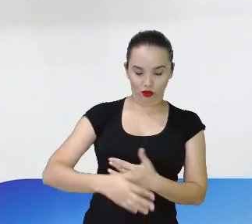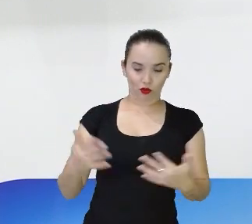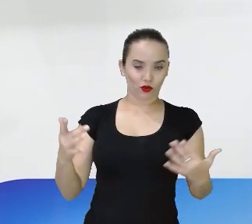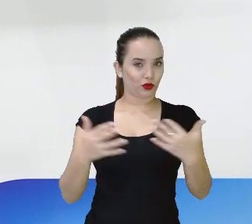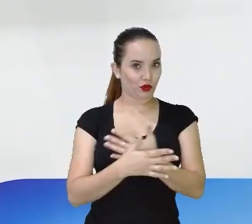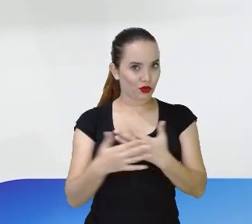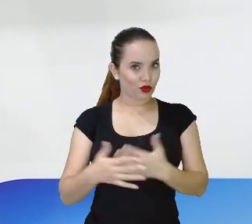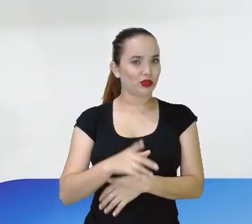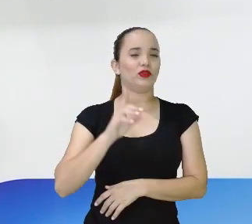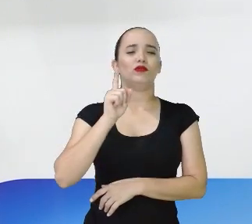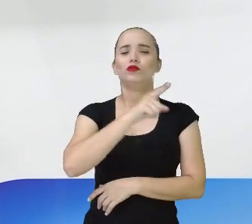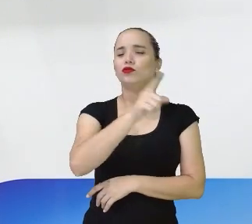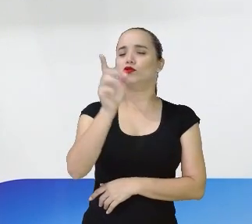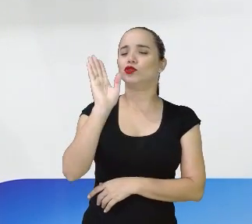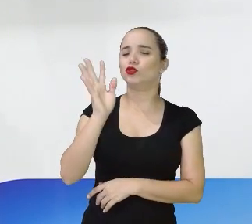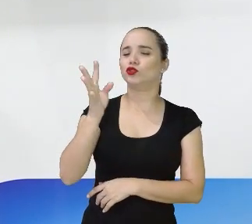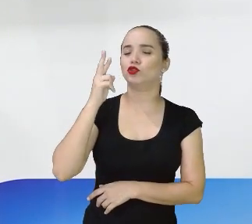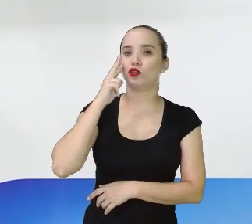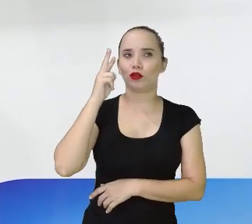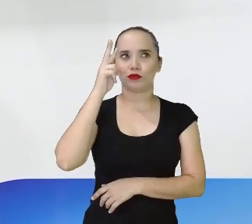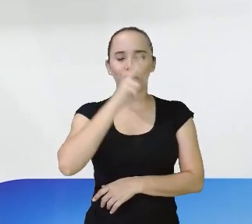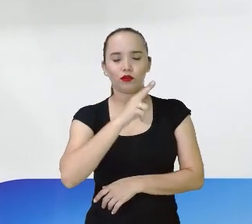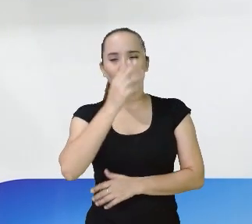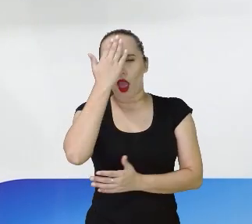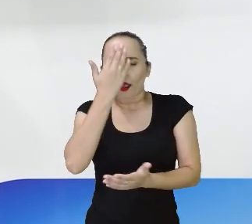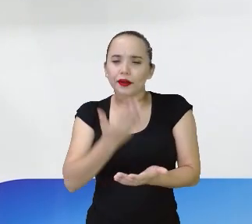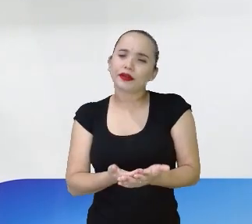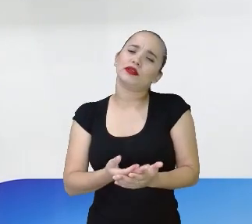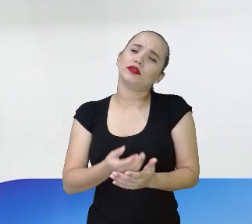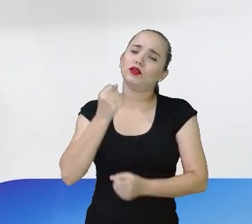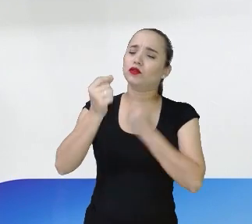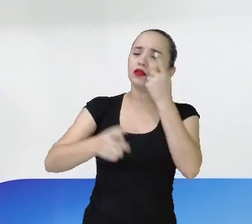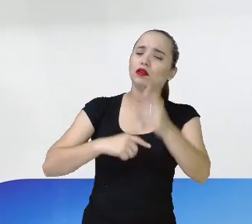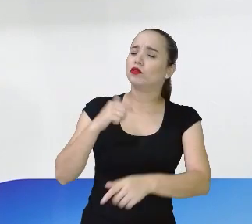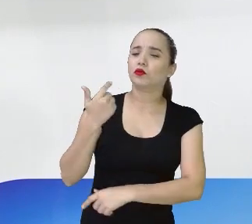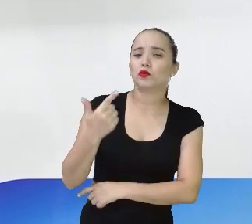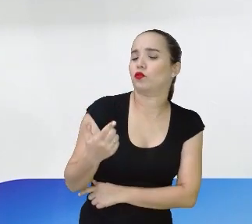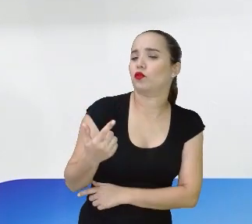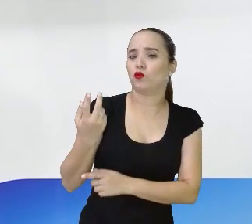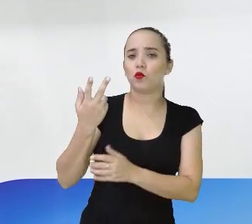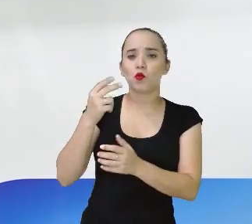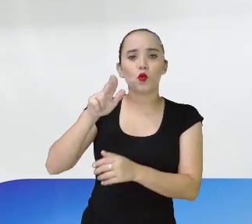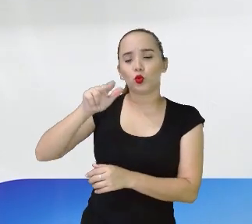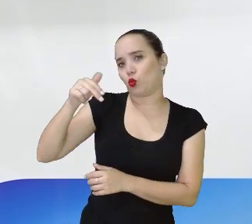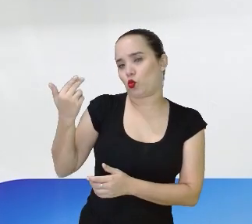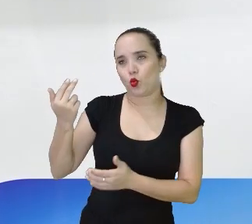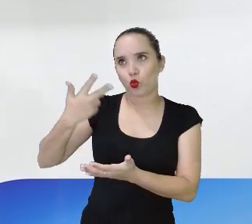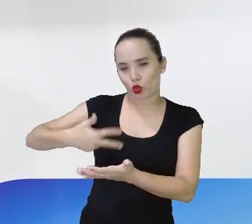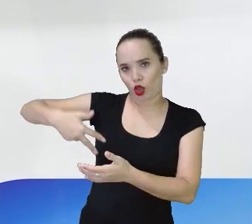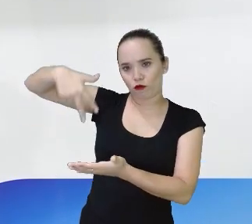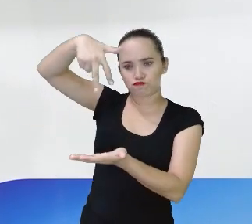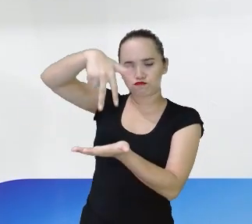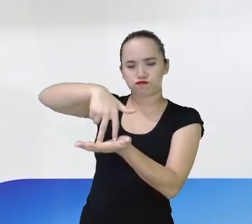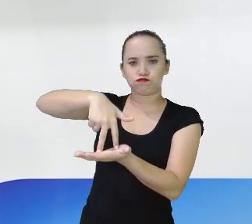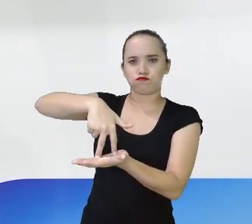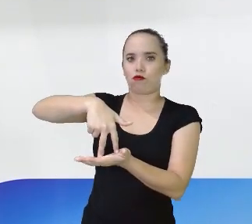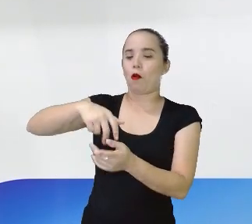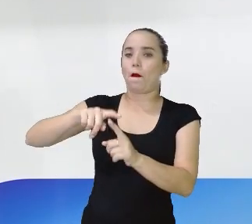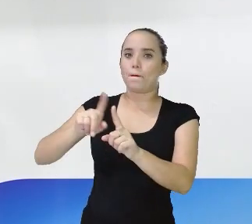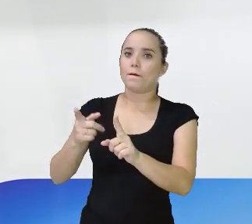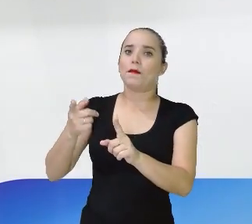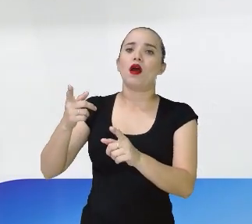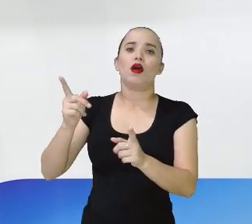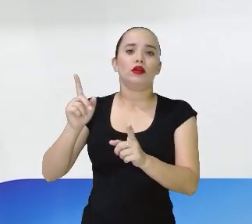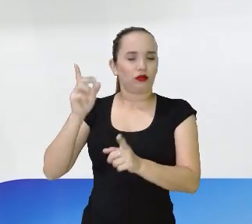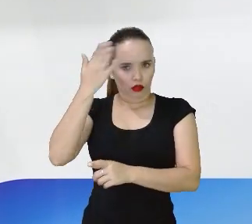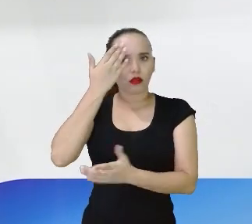ver essa torre. Talvez não tenha subido, porque lá em cima tem um observatório no alto da torre, mas já